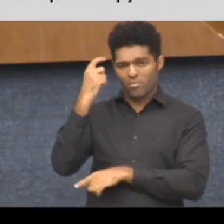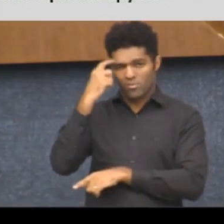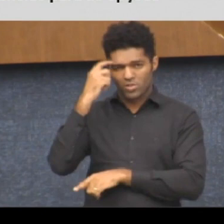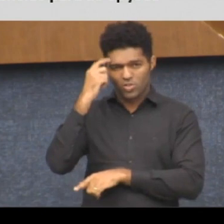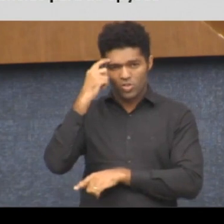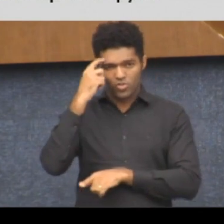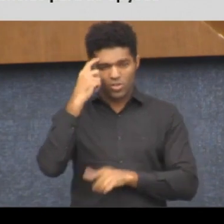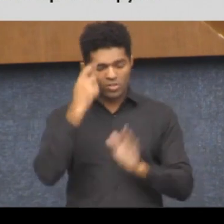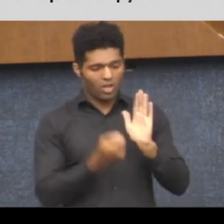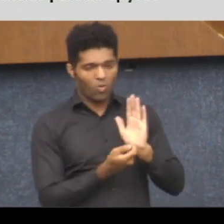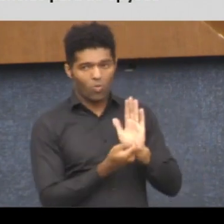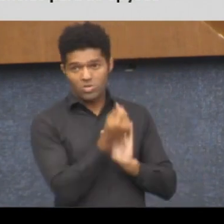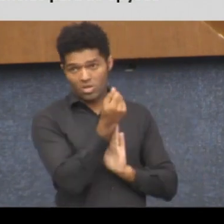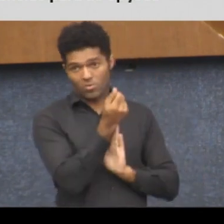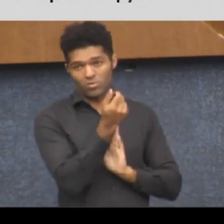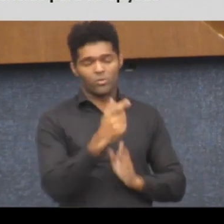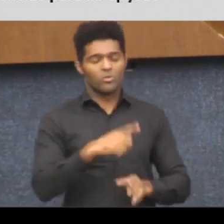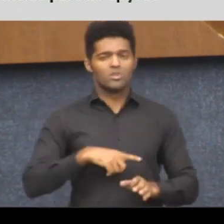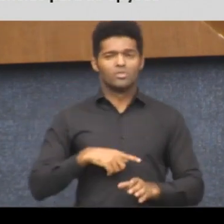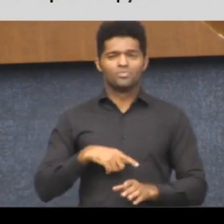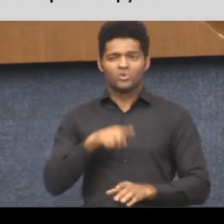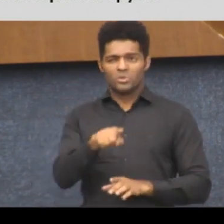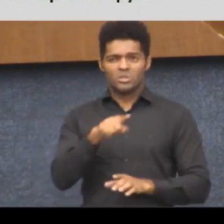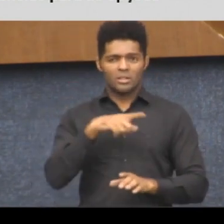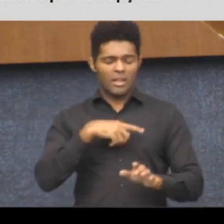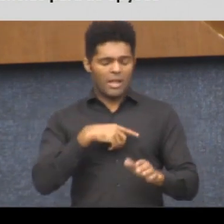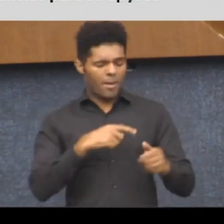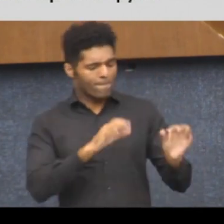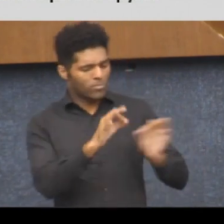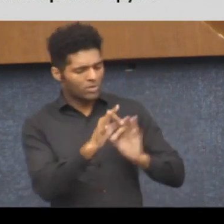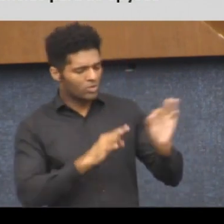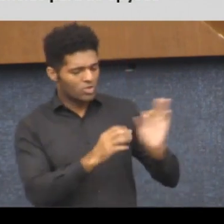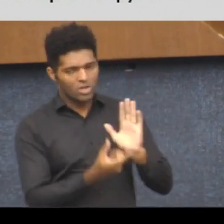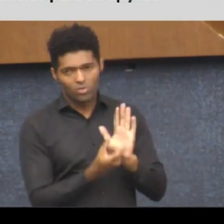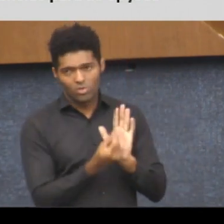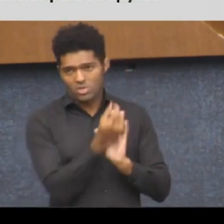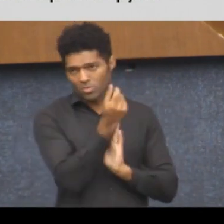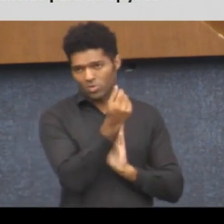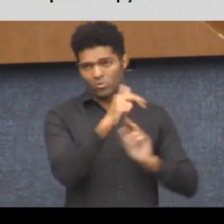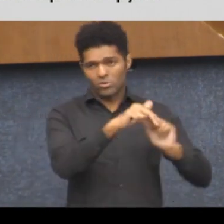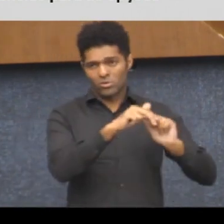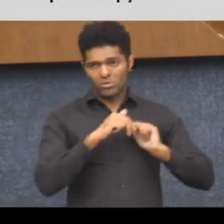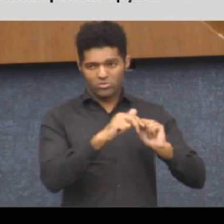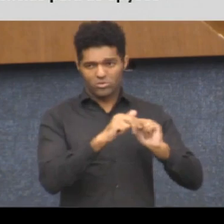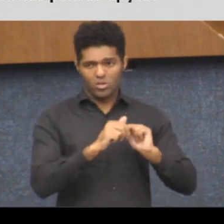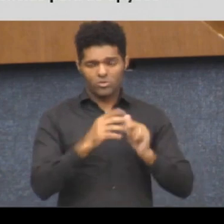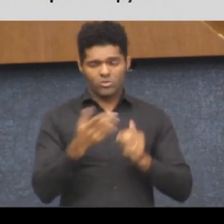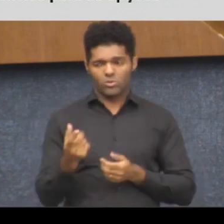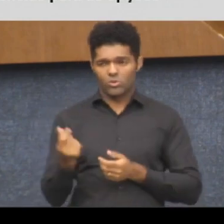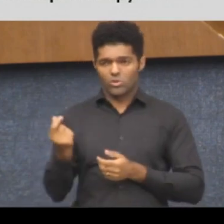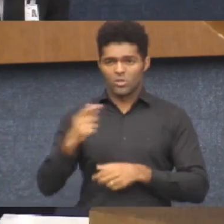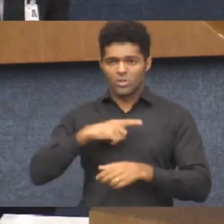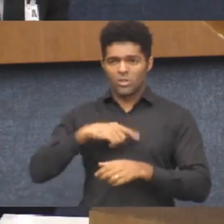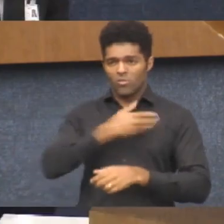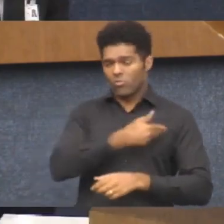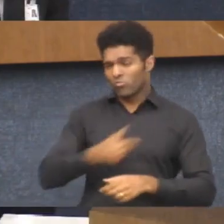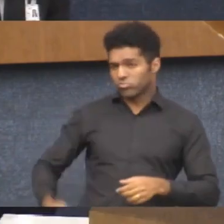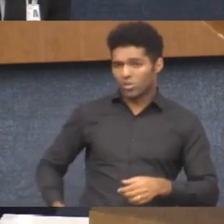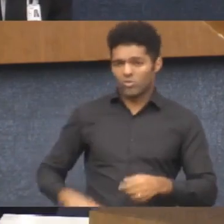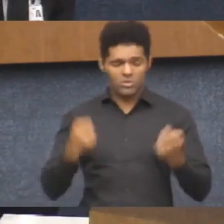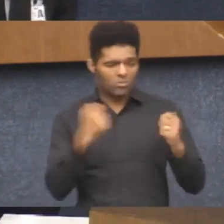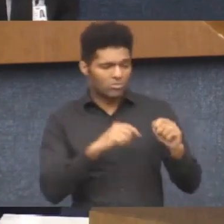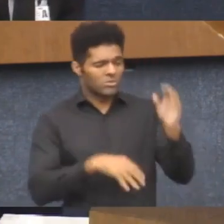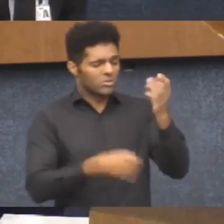orçamento, você está pleiteando um orçamento diante de uma verba que veio, você tem que justificar isso, e